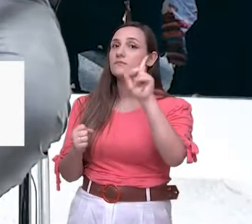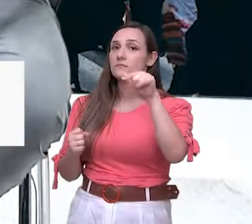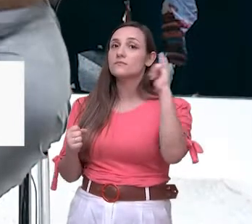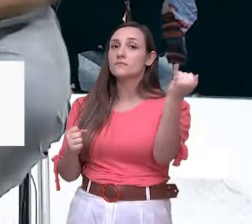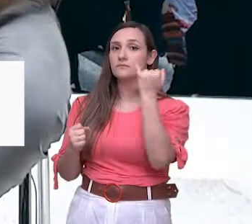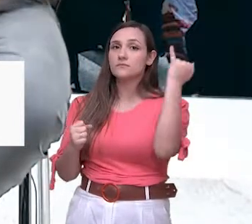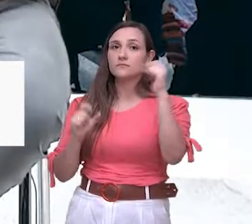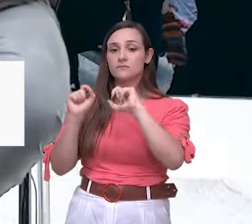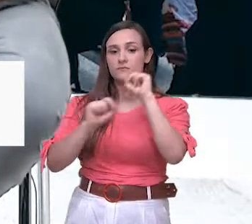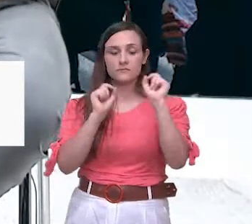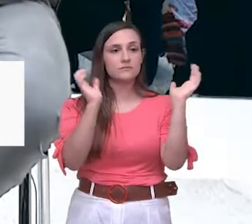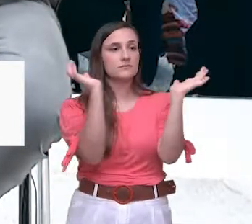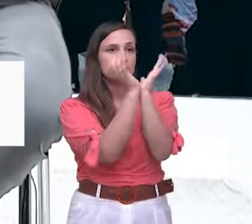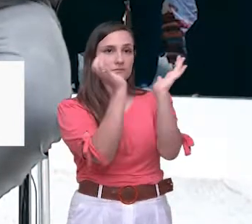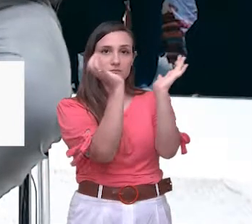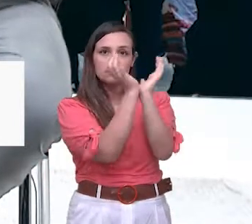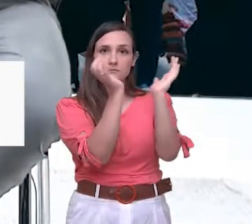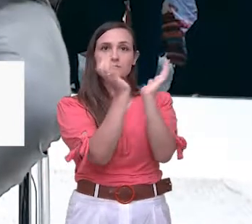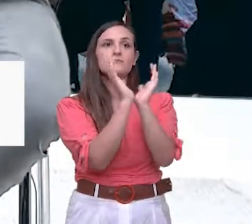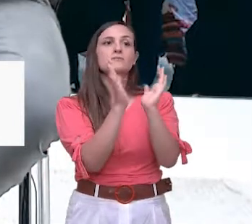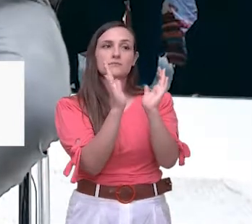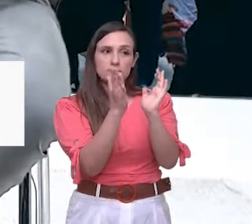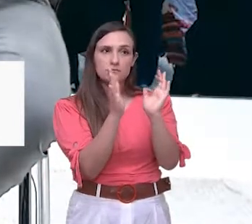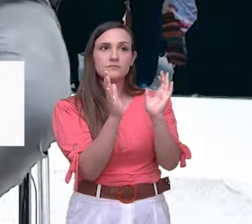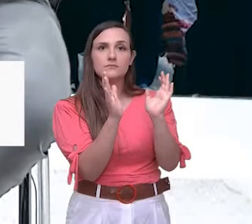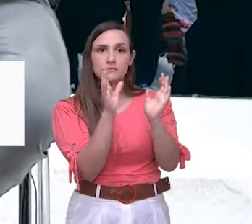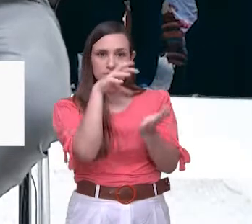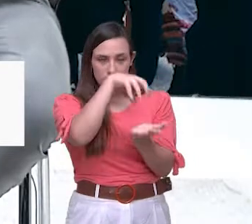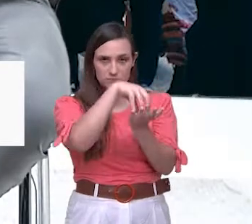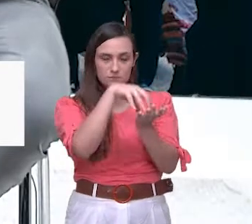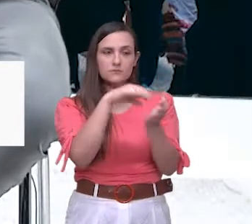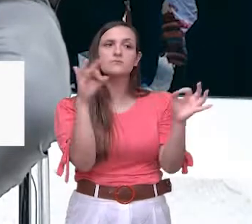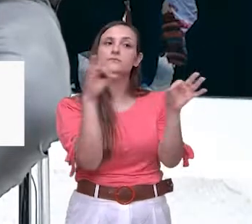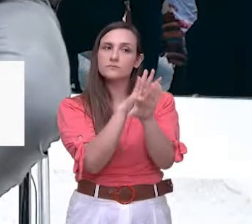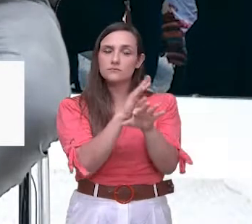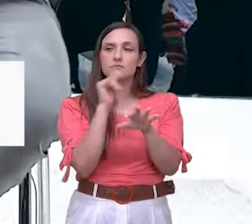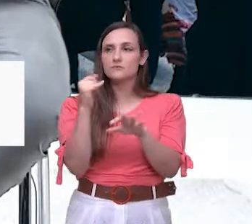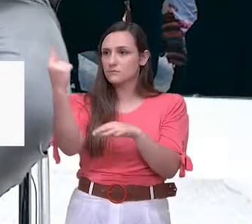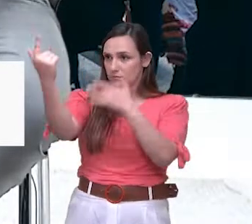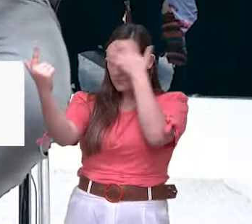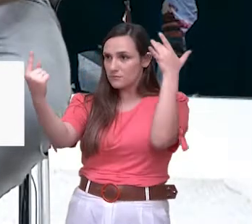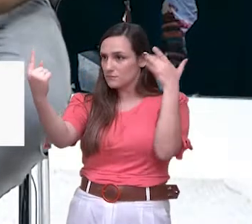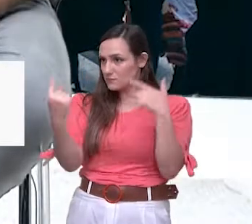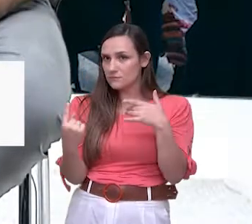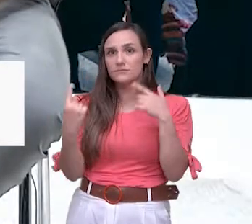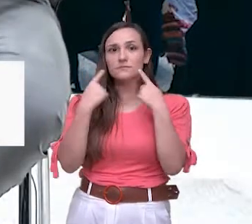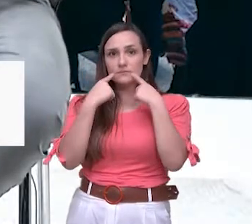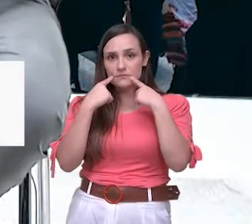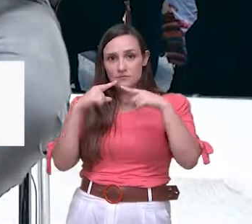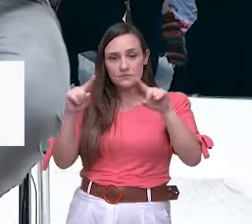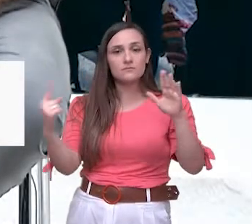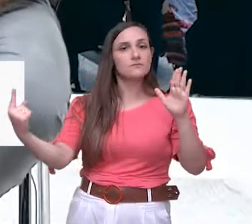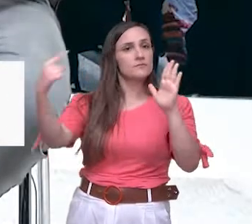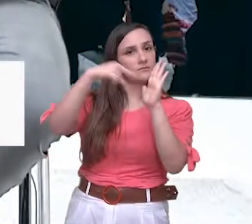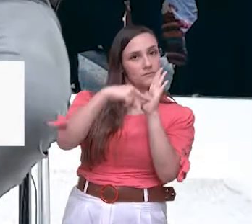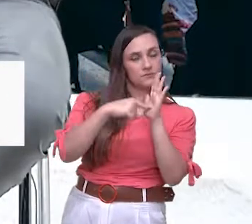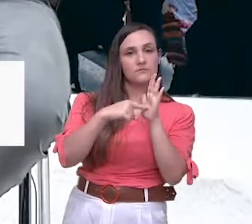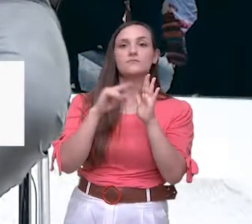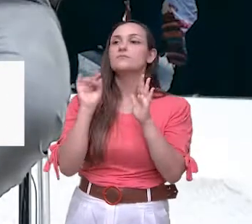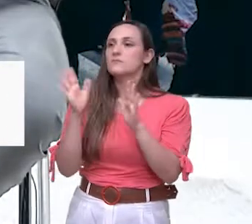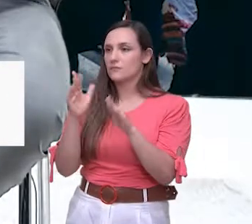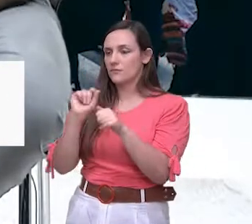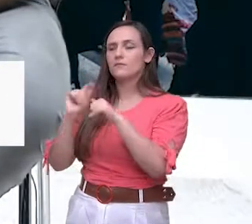EA importante que dizer que a nossa equipe está preparada para fazer esse acolhimento né Seixas questão a questão do preparo